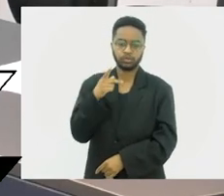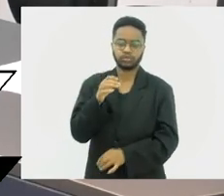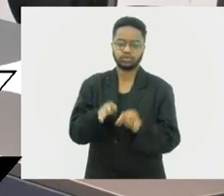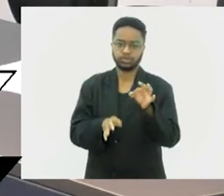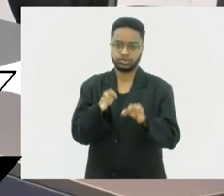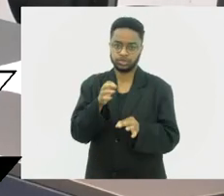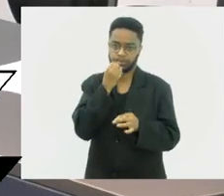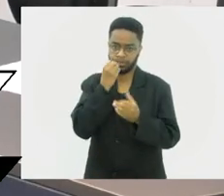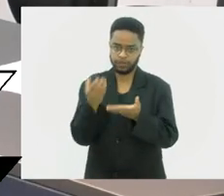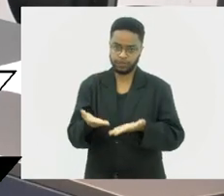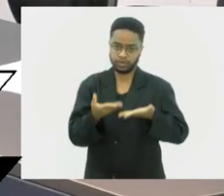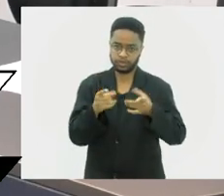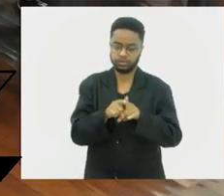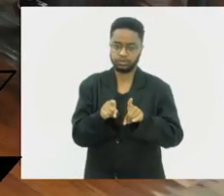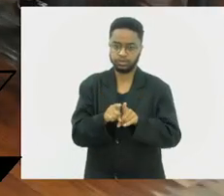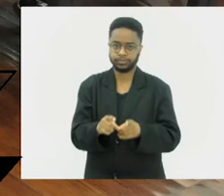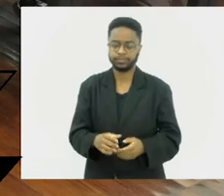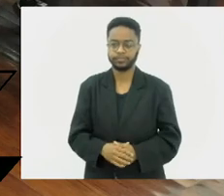doutora.